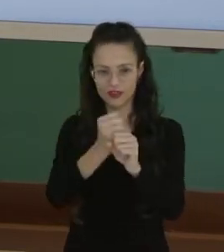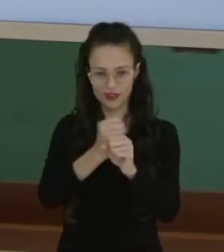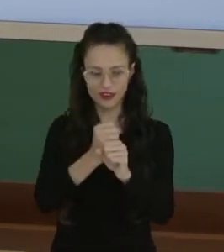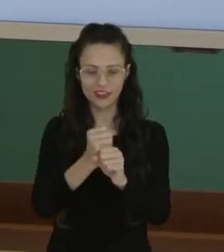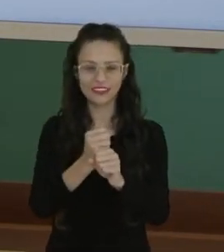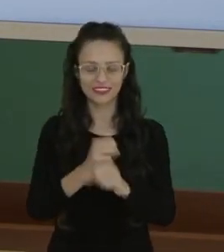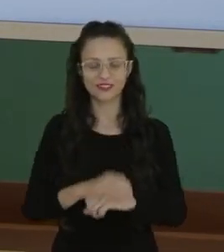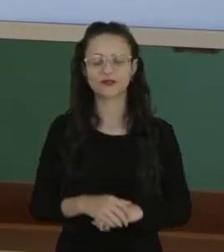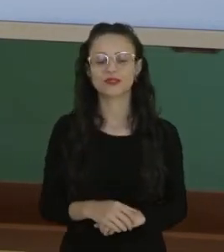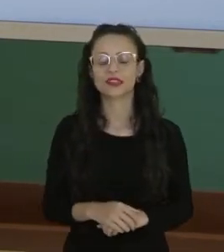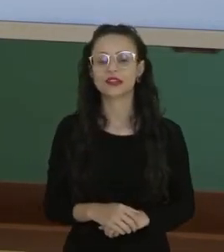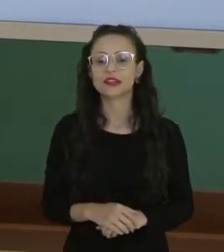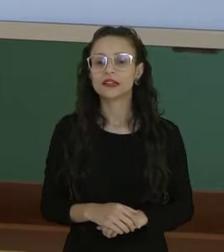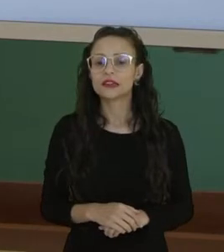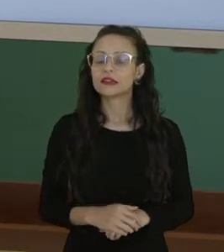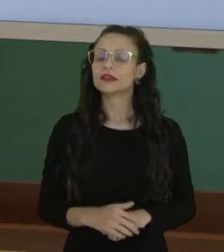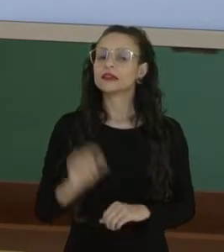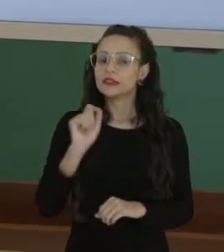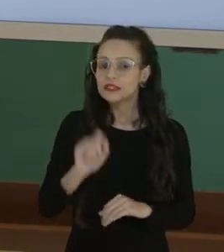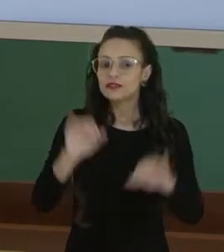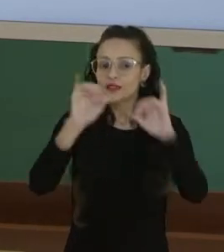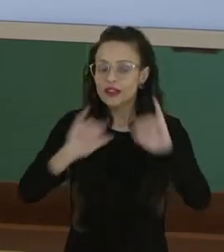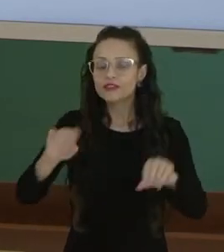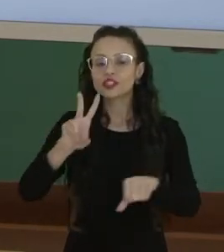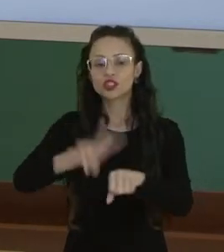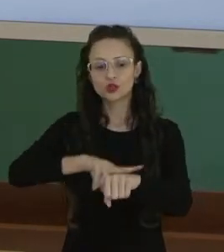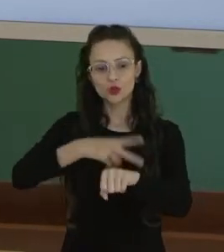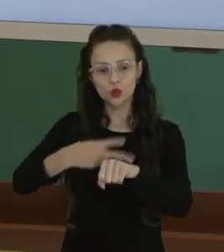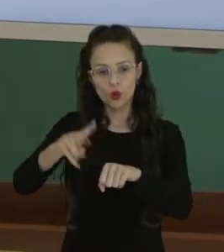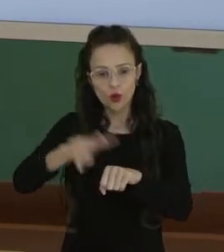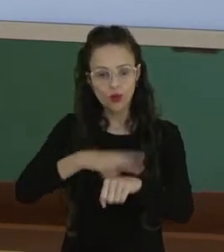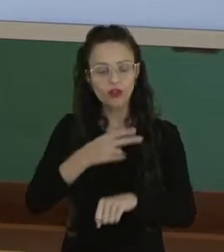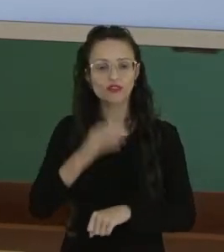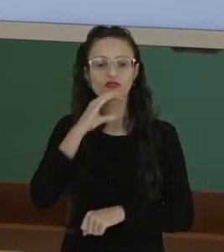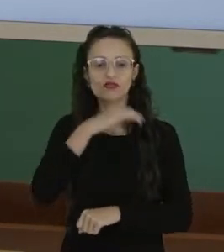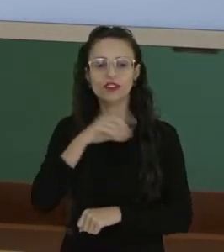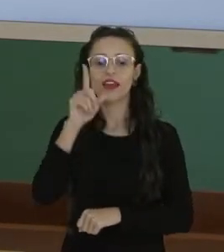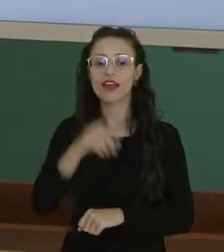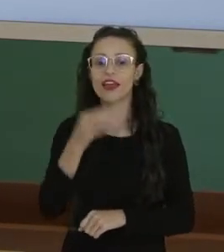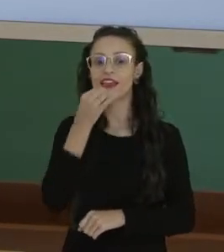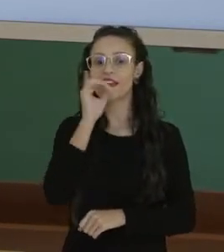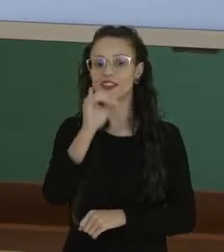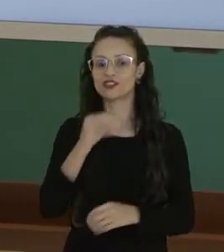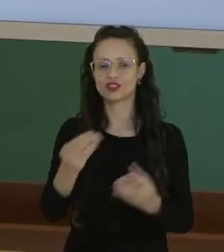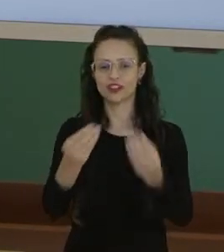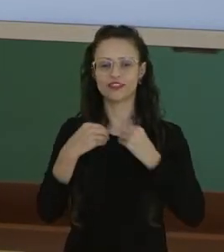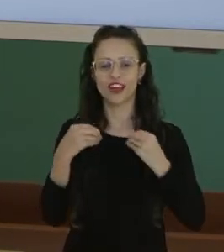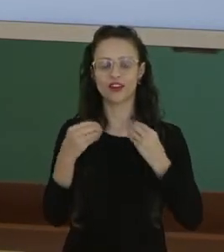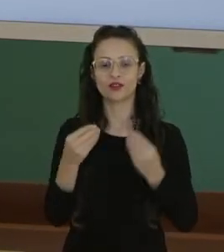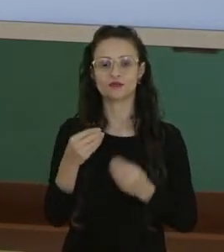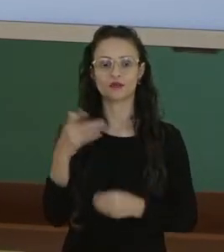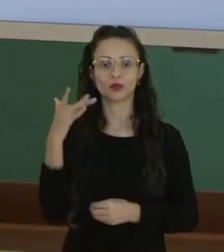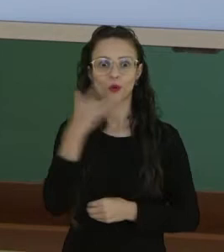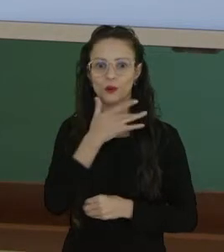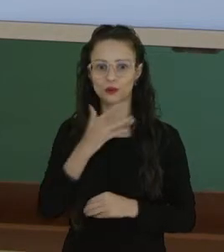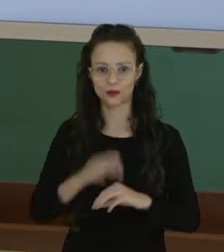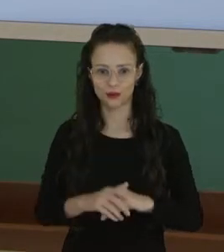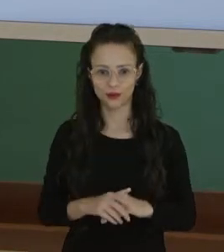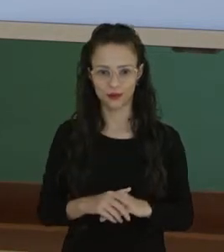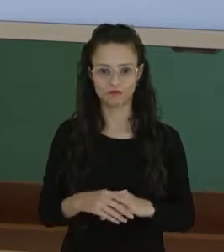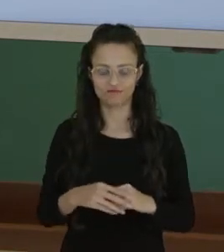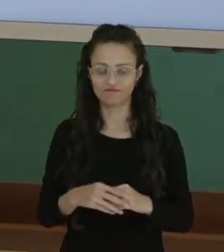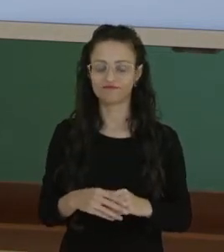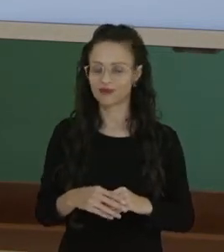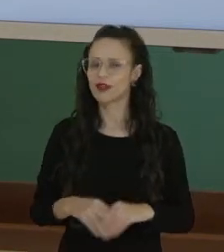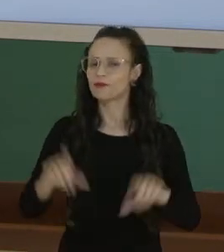mais idade ali, dizia que o achocolatado era a energia que dava gosto. Né? Veja que doido. A propaganda